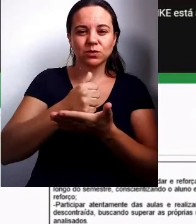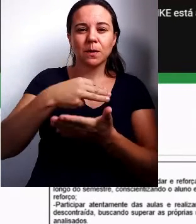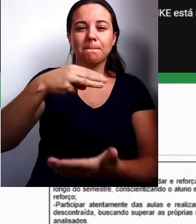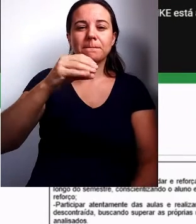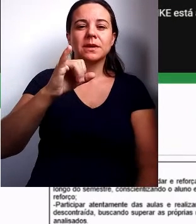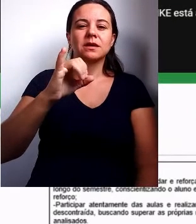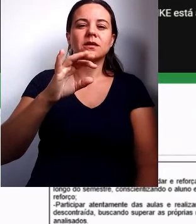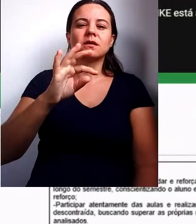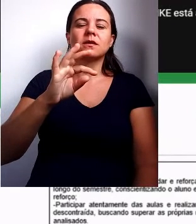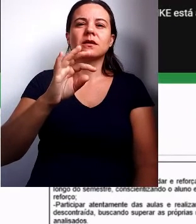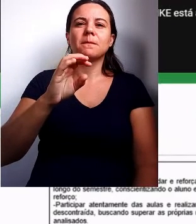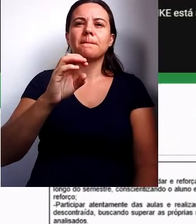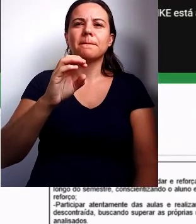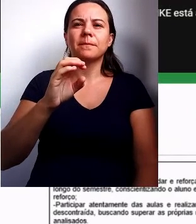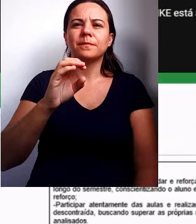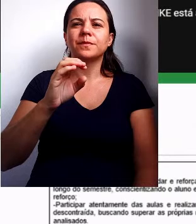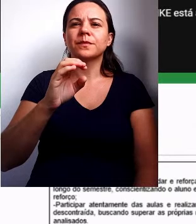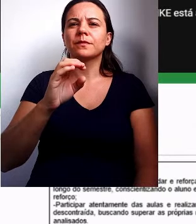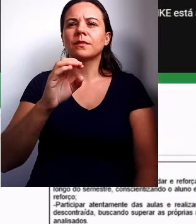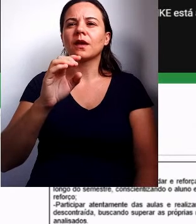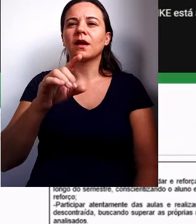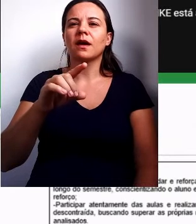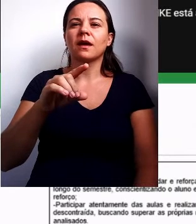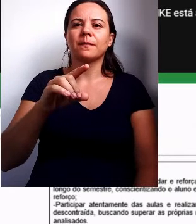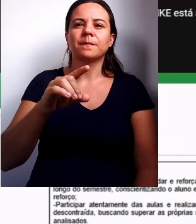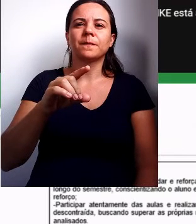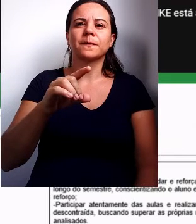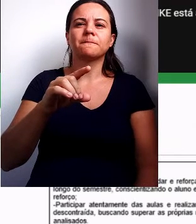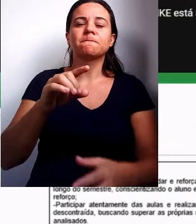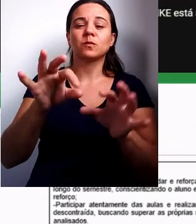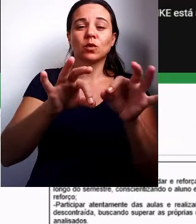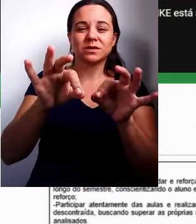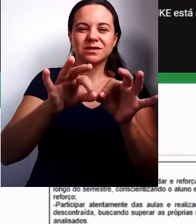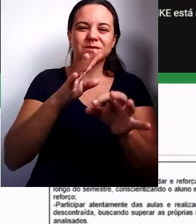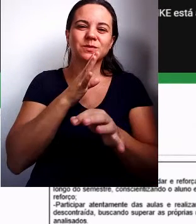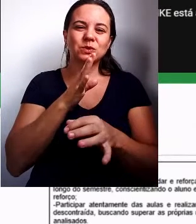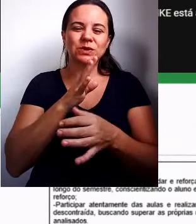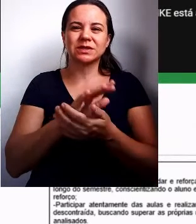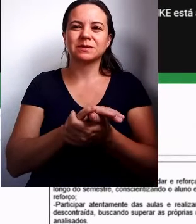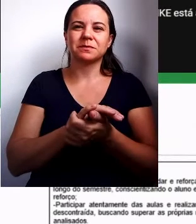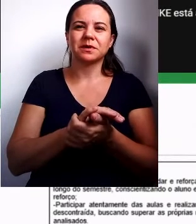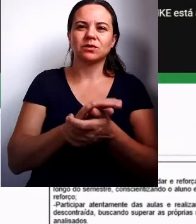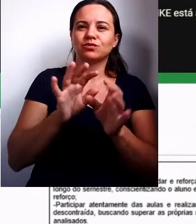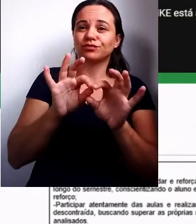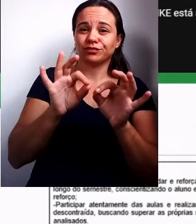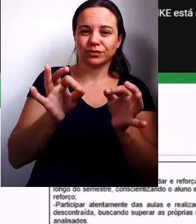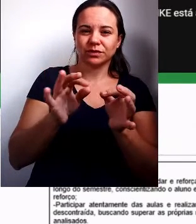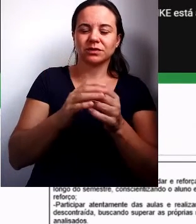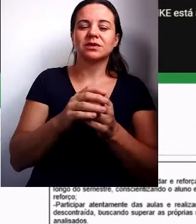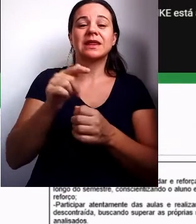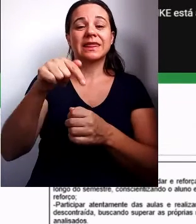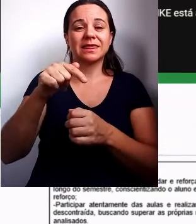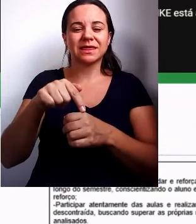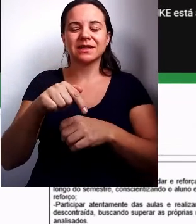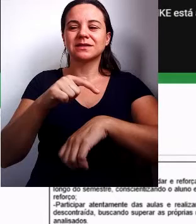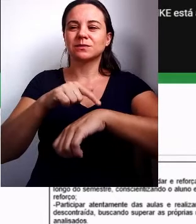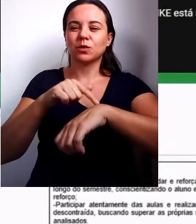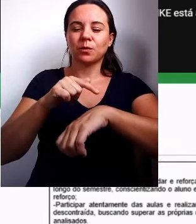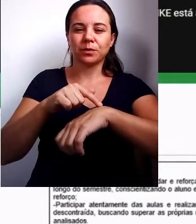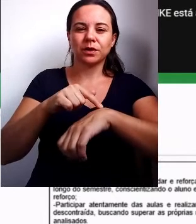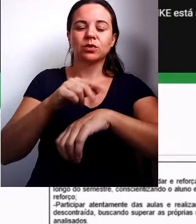metodologia, que é a mobilização para o conhecimento, a síntese. Aí, nesse momento, então, que o professor, né, e